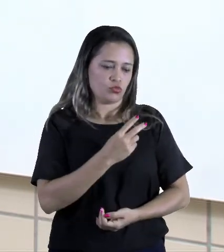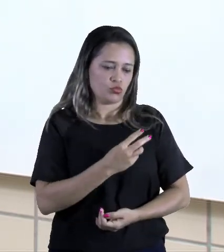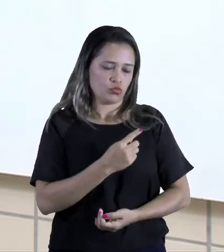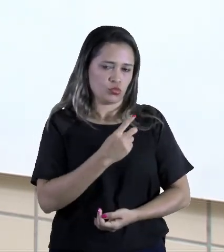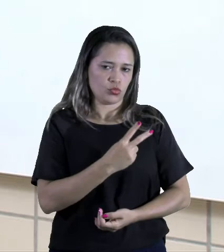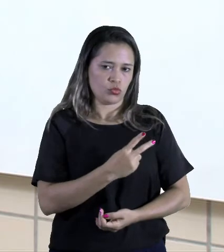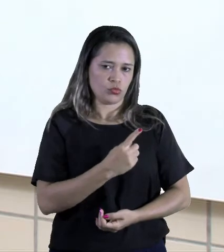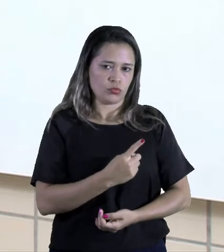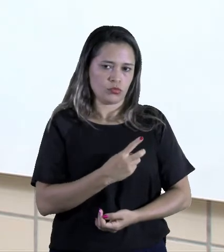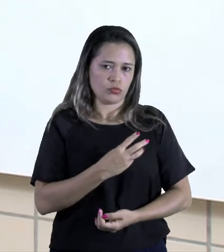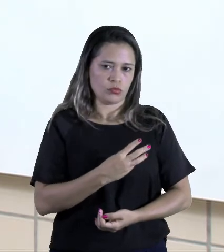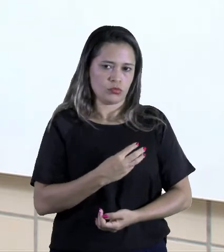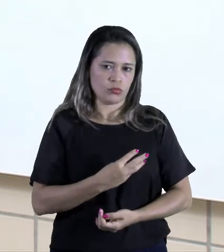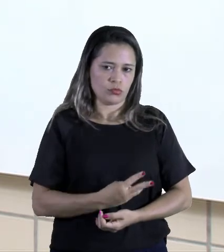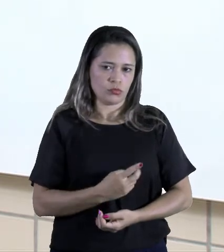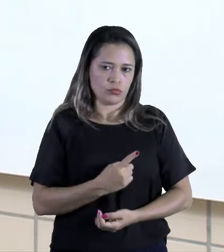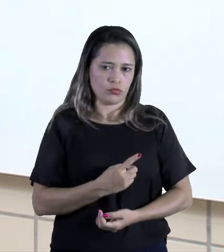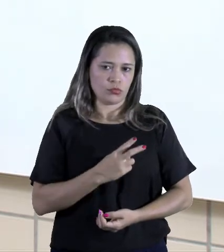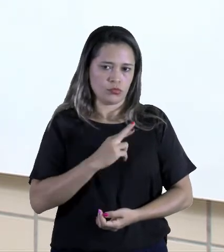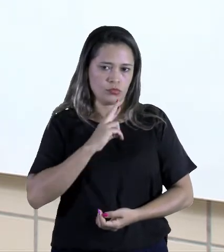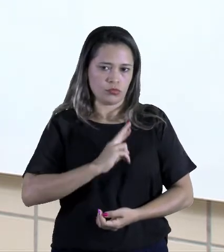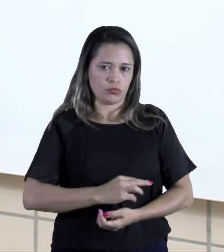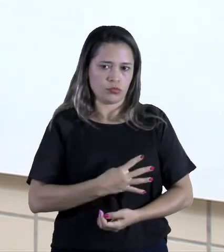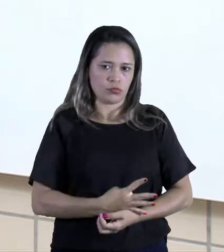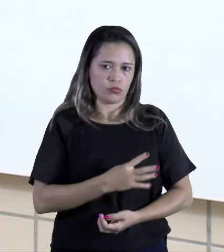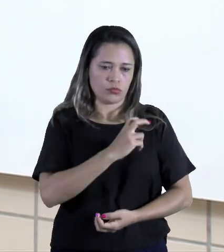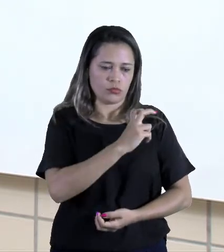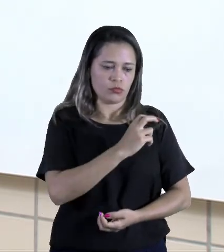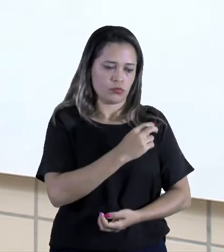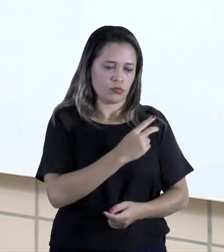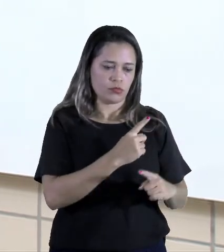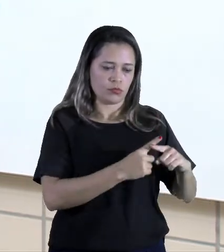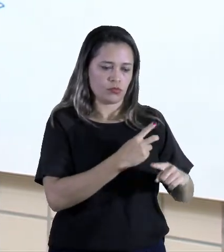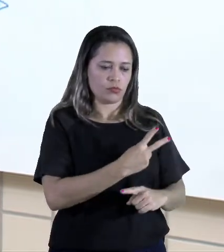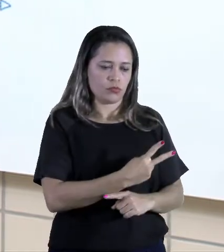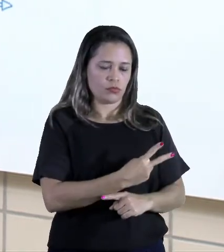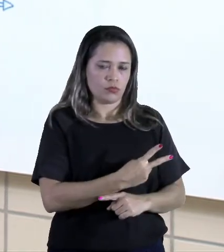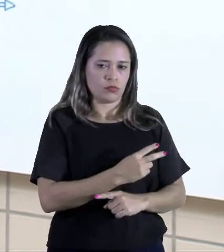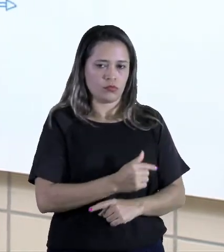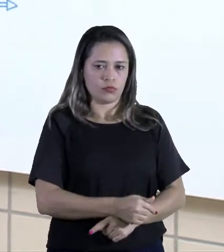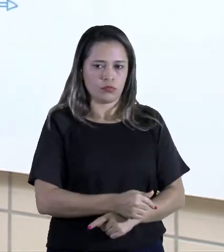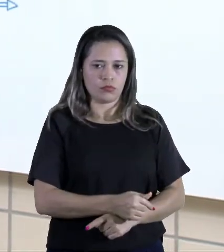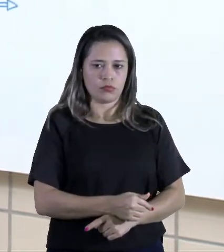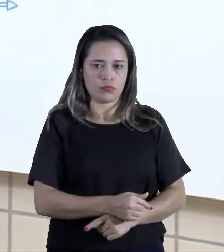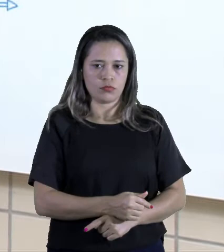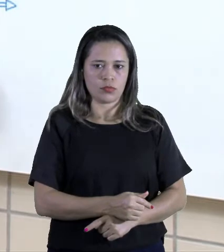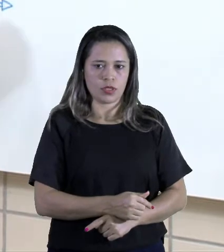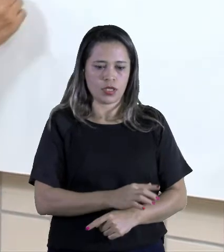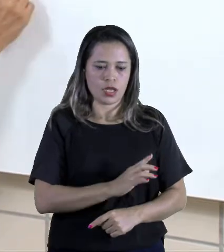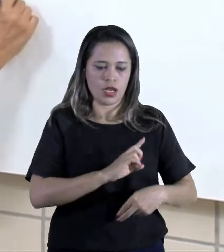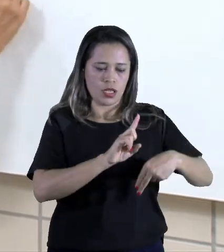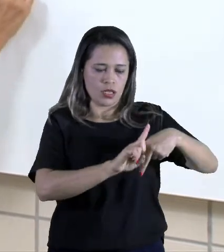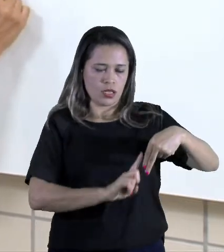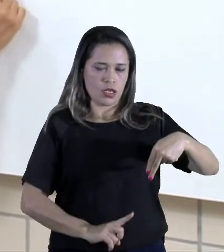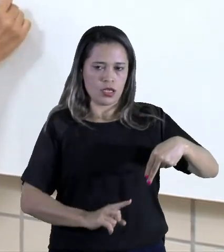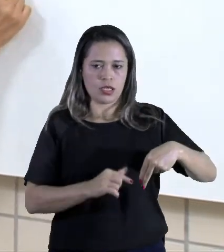1, 4. 5 mais 2, 7. Parte inteira eu tenho o quê?